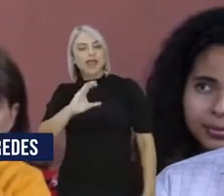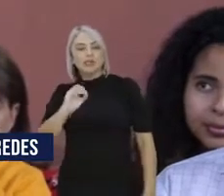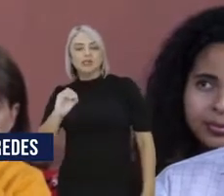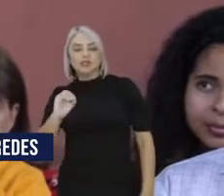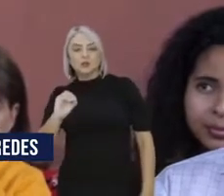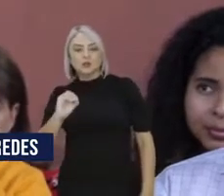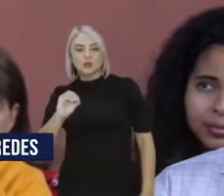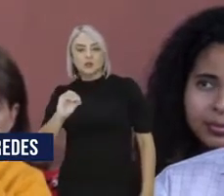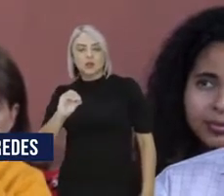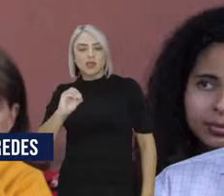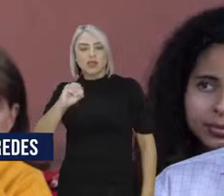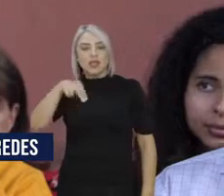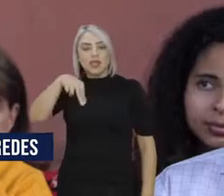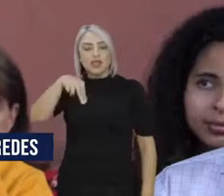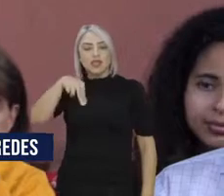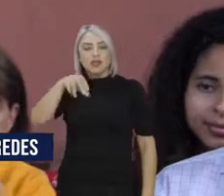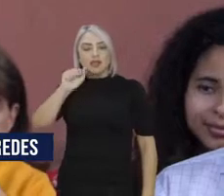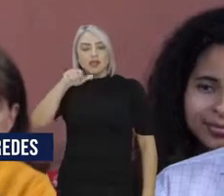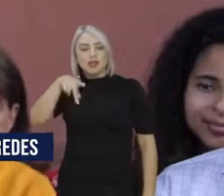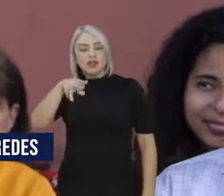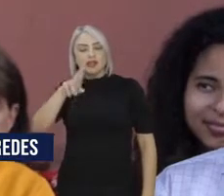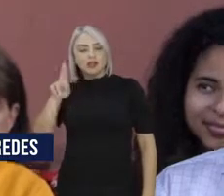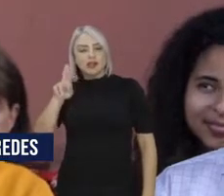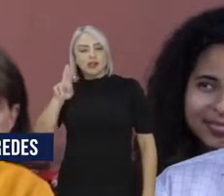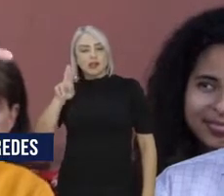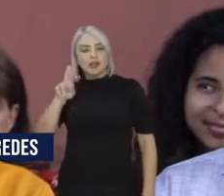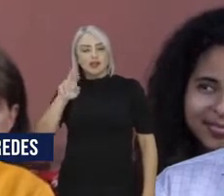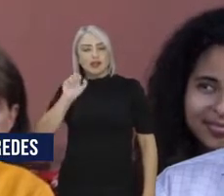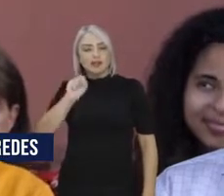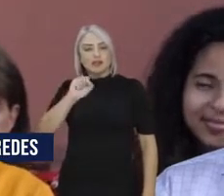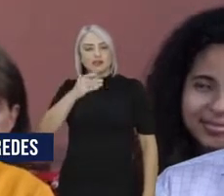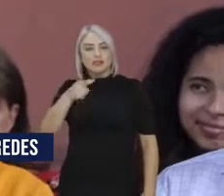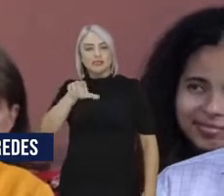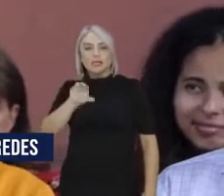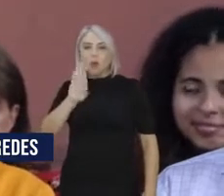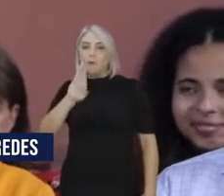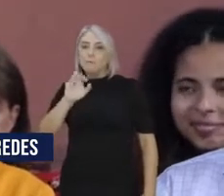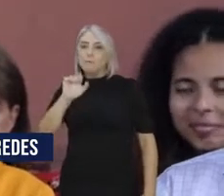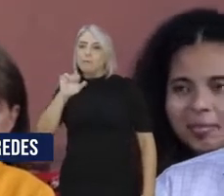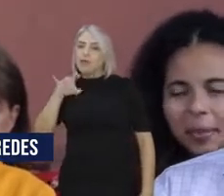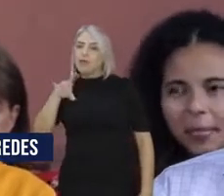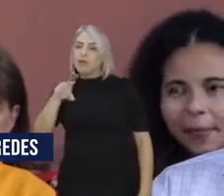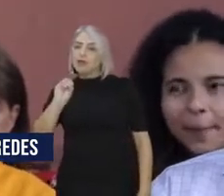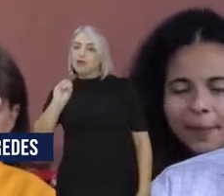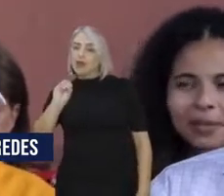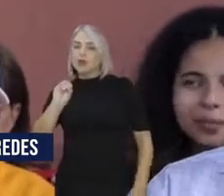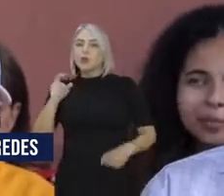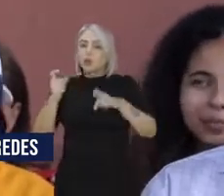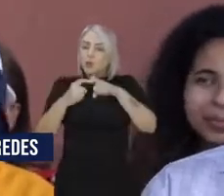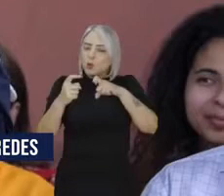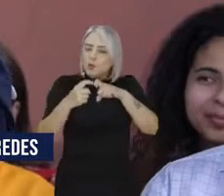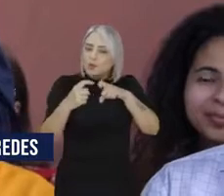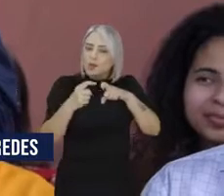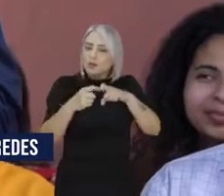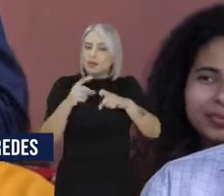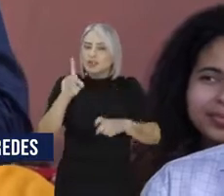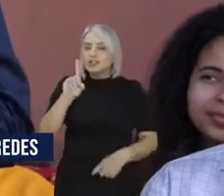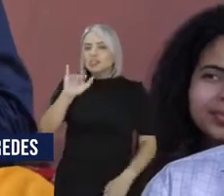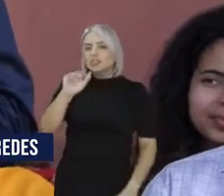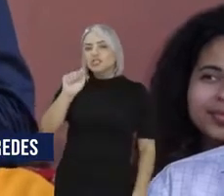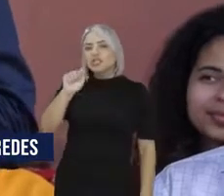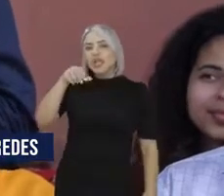fizemos em São Bernardo do Campo, fizemos um curso de medicina em Diadema, fizemos um curso de medicina